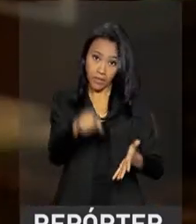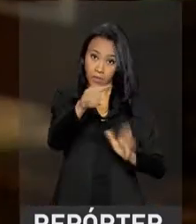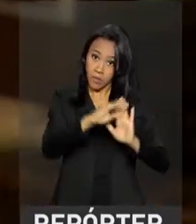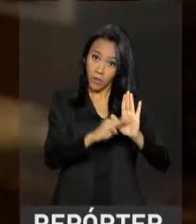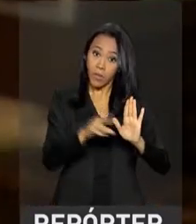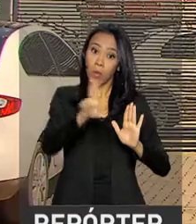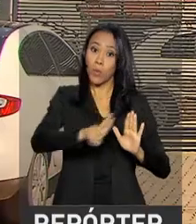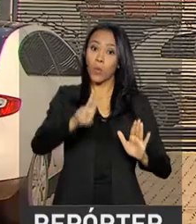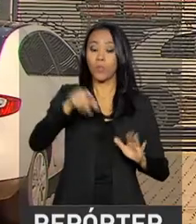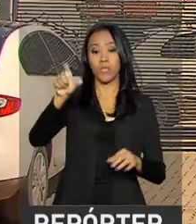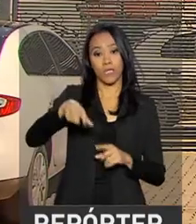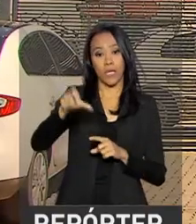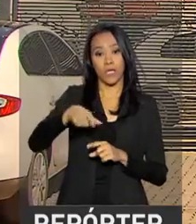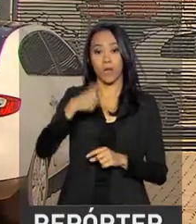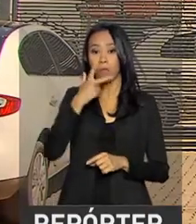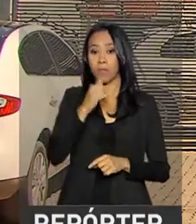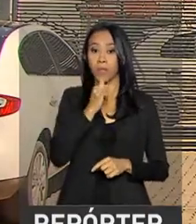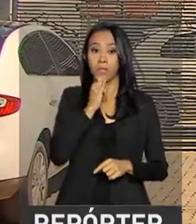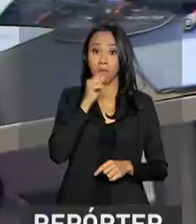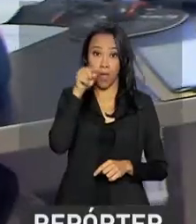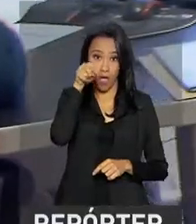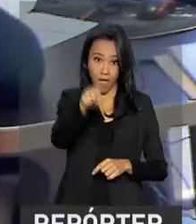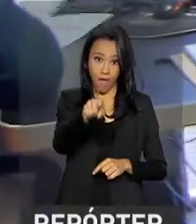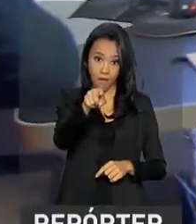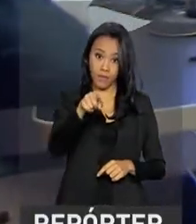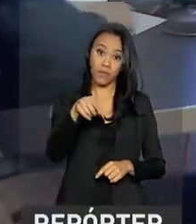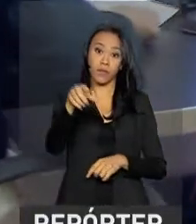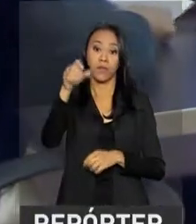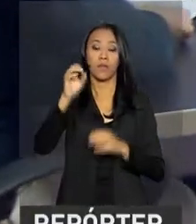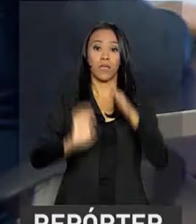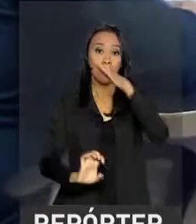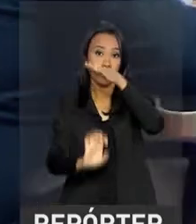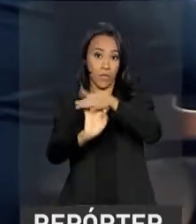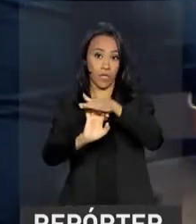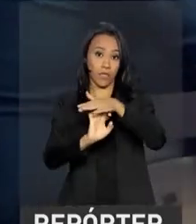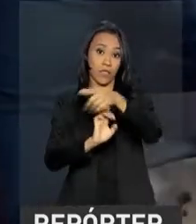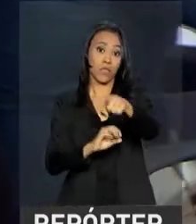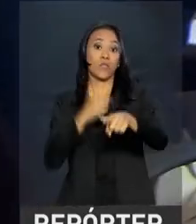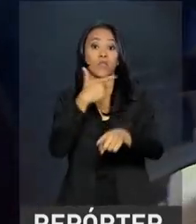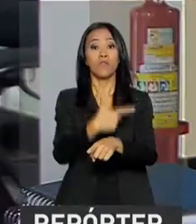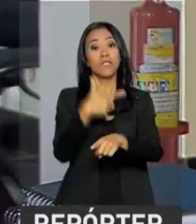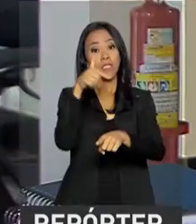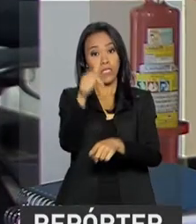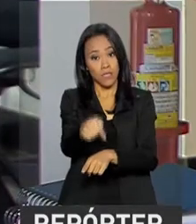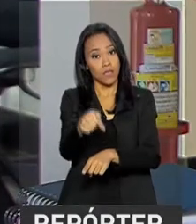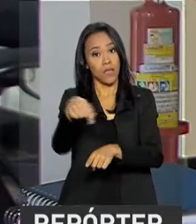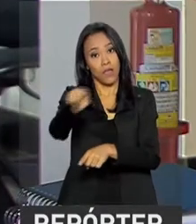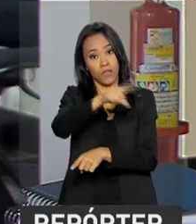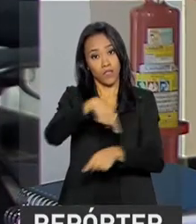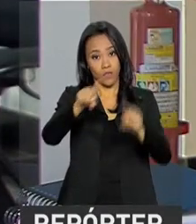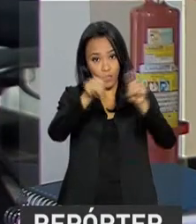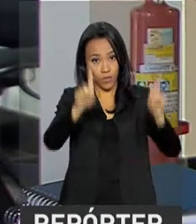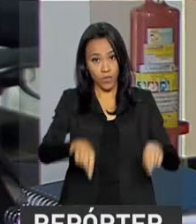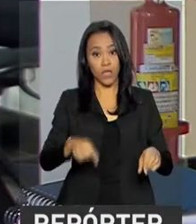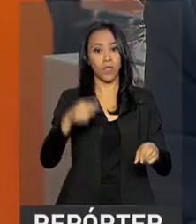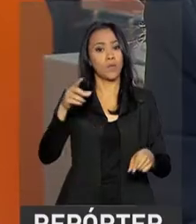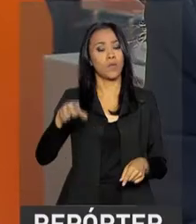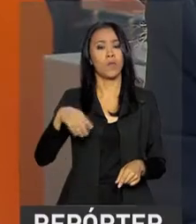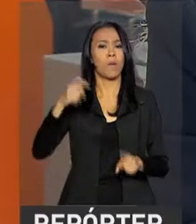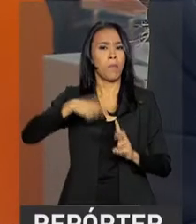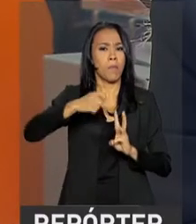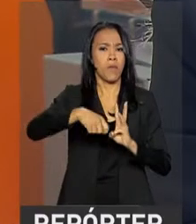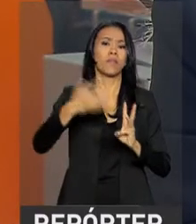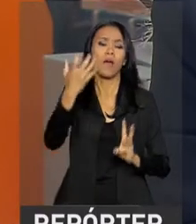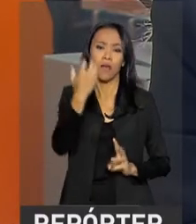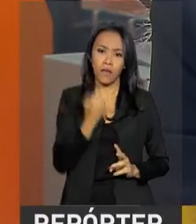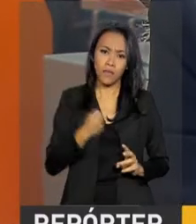cartão é o caso desta empresa de tecnologia em brasília aqui os 27 funcionários recebem todo mês o benefício gente